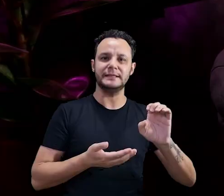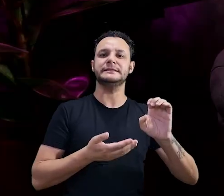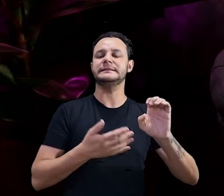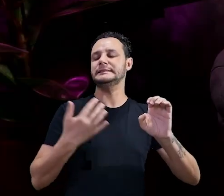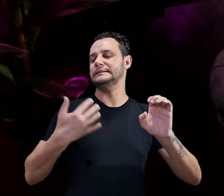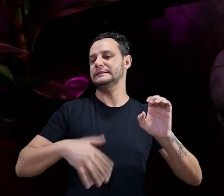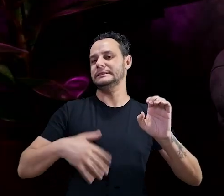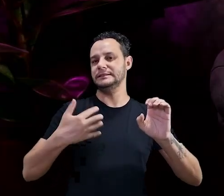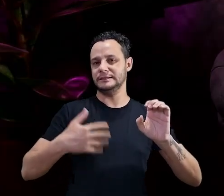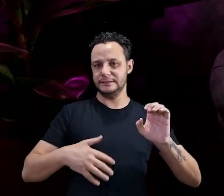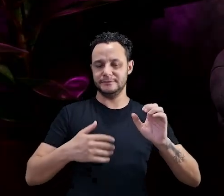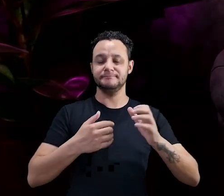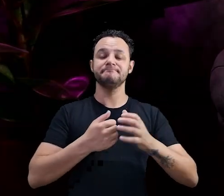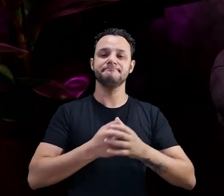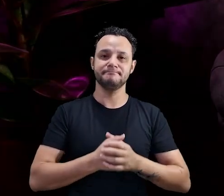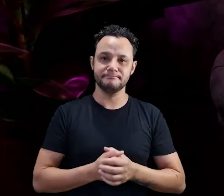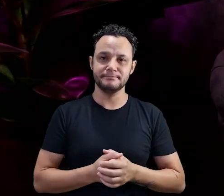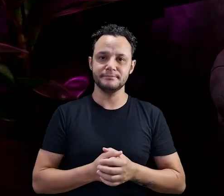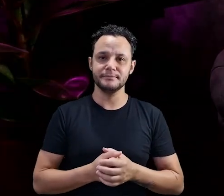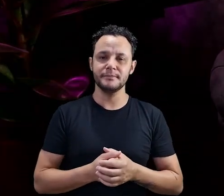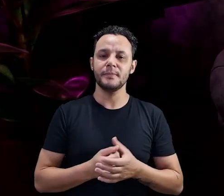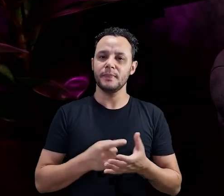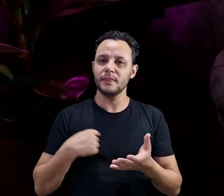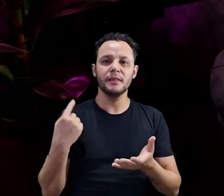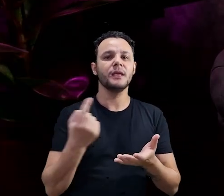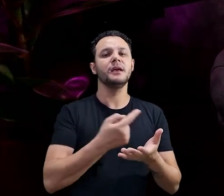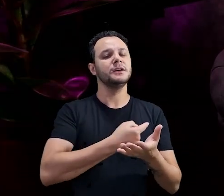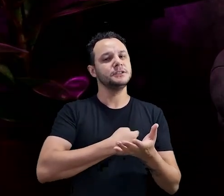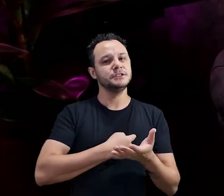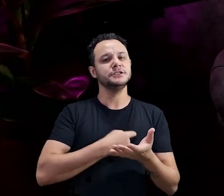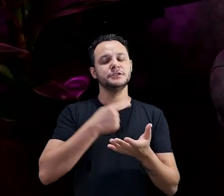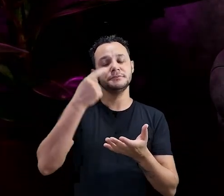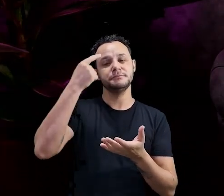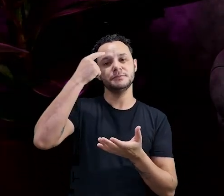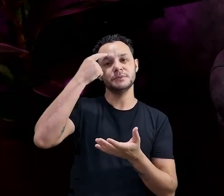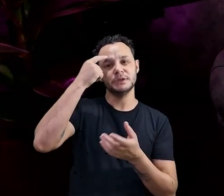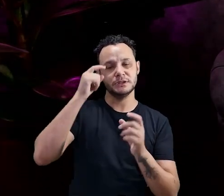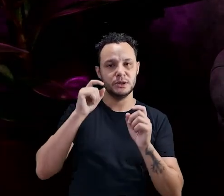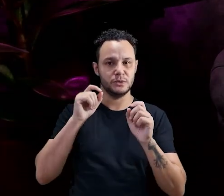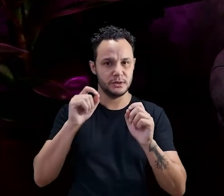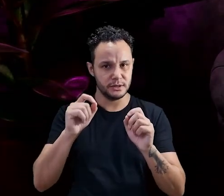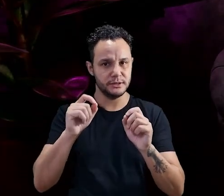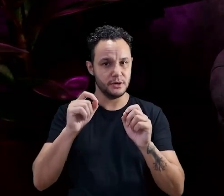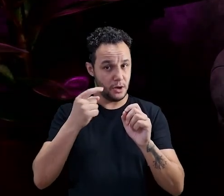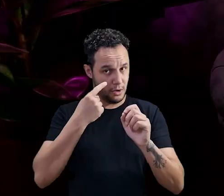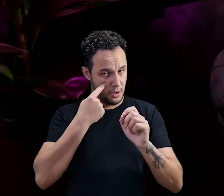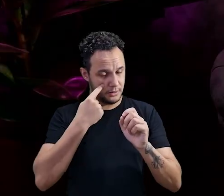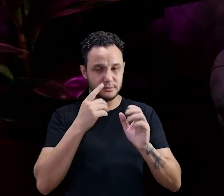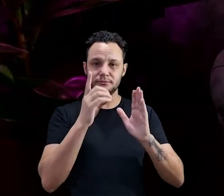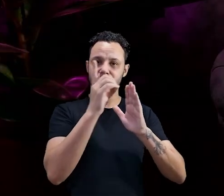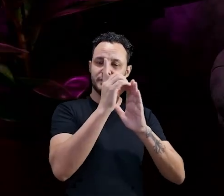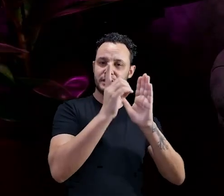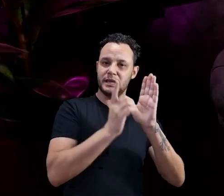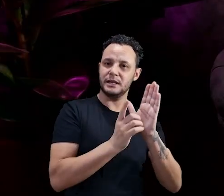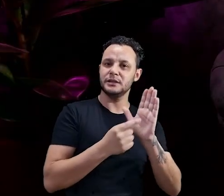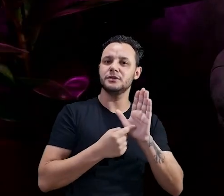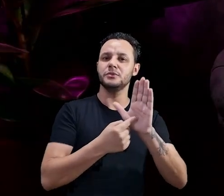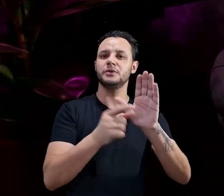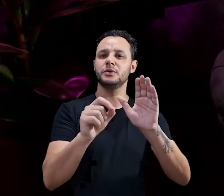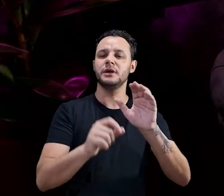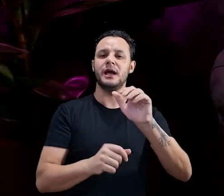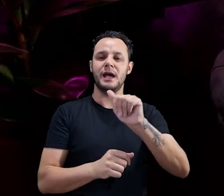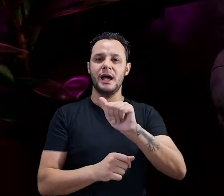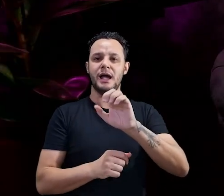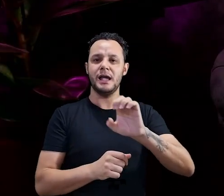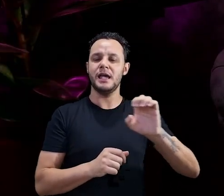esse AEE diante dos desafios da vida real. E aí, para a gente frisar aqui, que já que o decreto